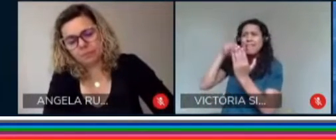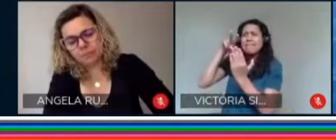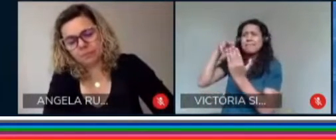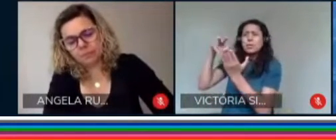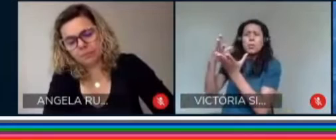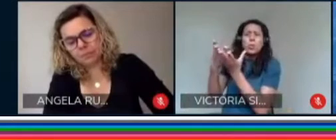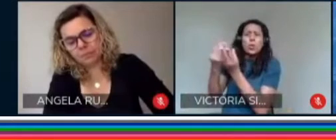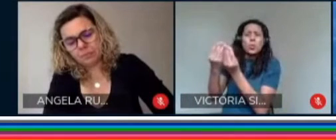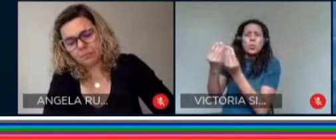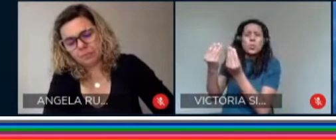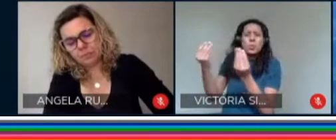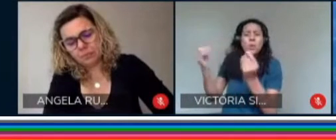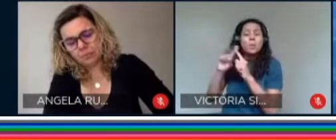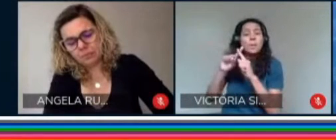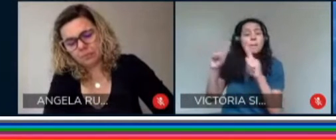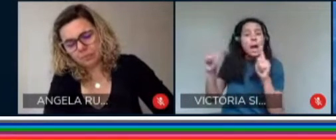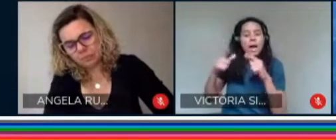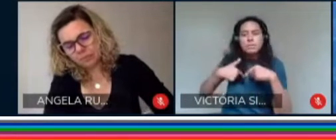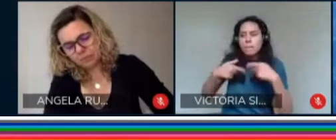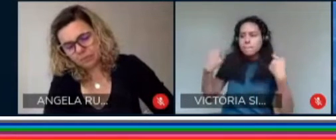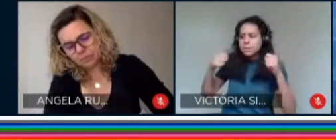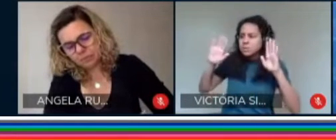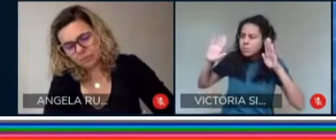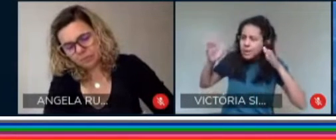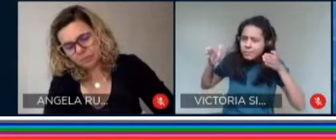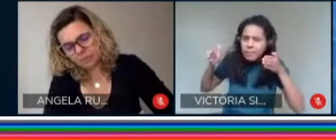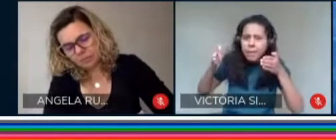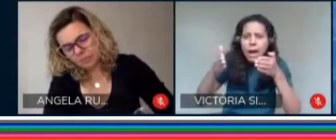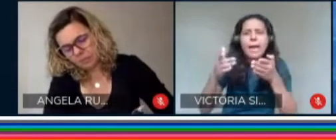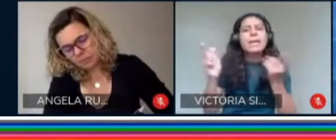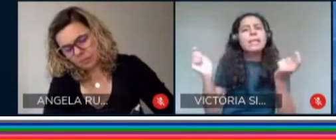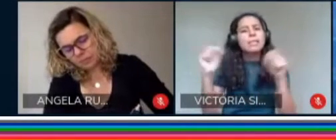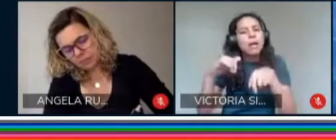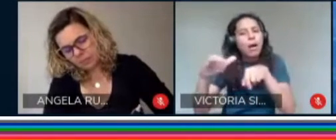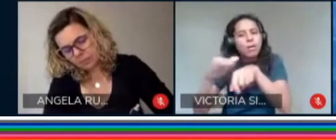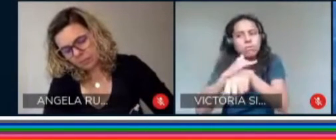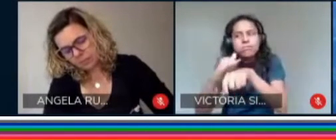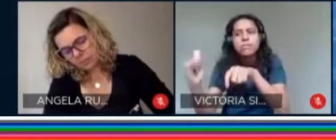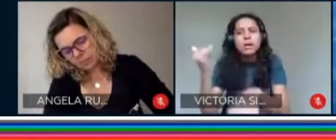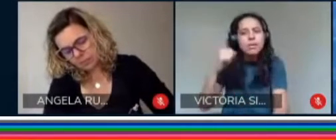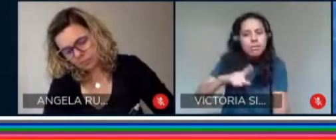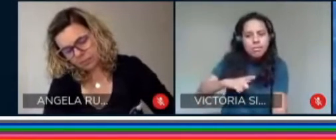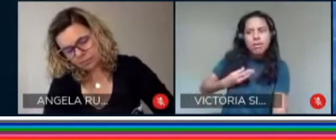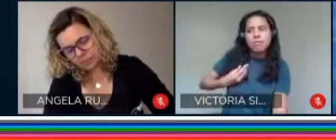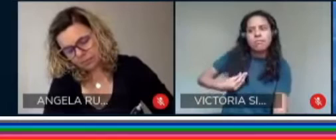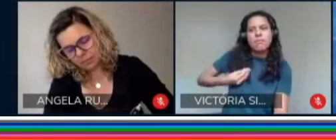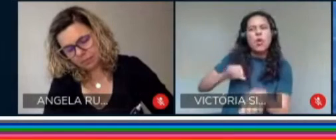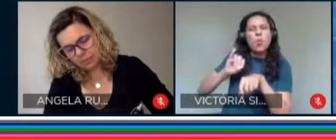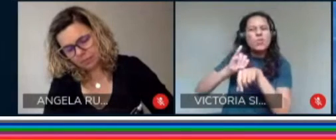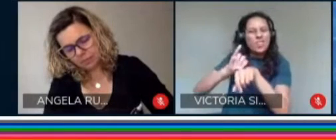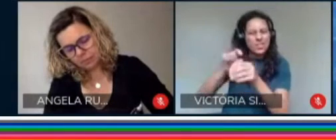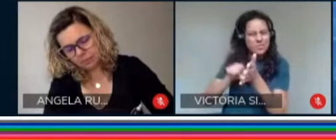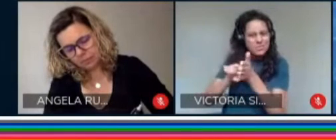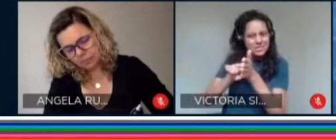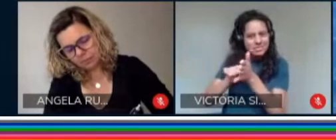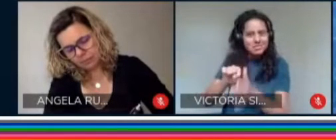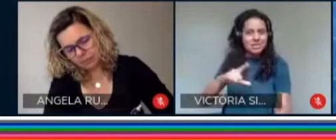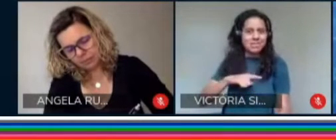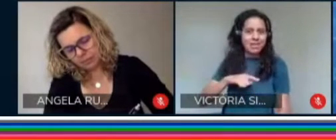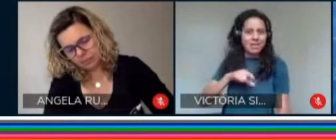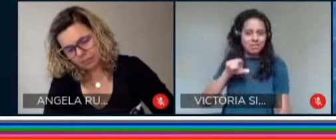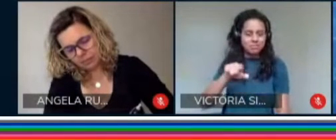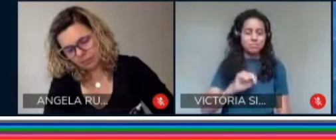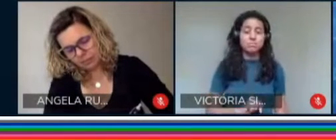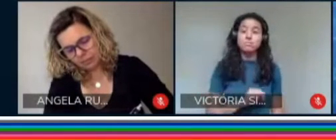saber, mas que existem outras possibilidades que o meu objeto está me fornecendo. Essa primeira parte da